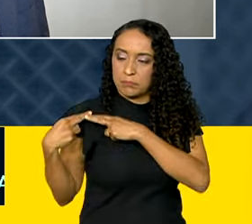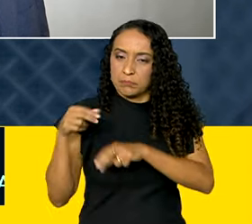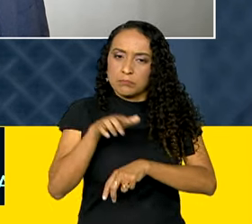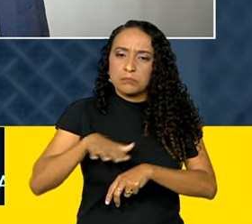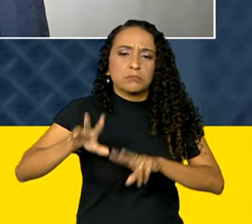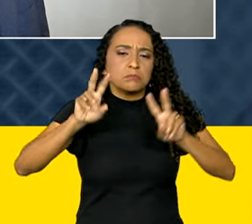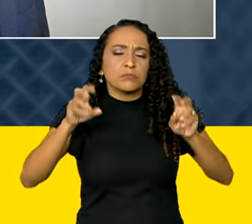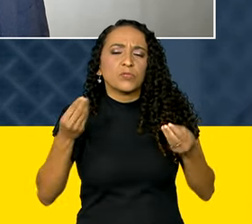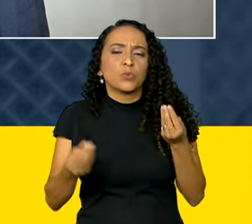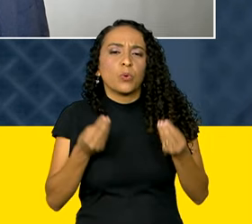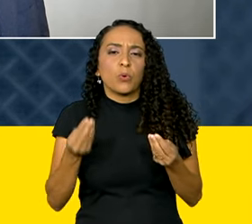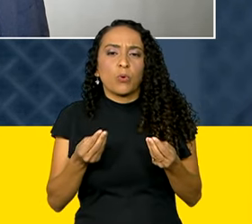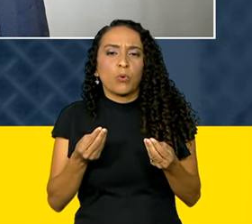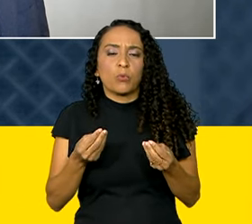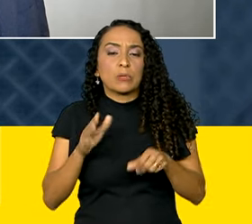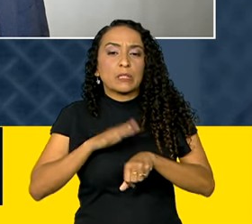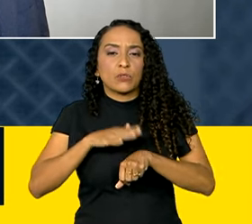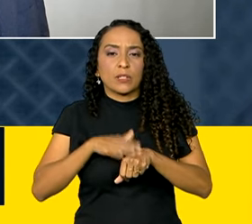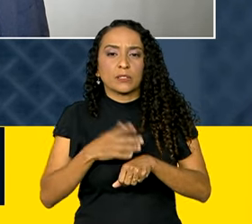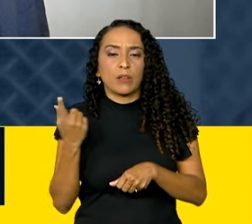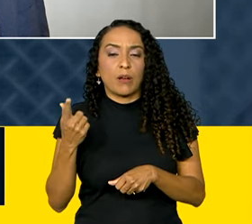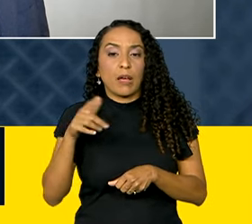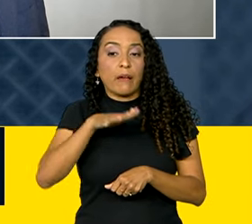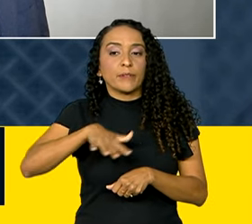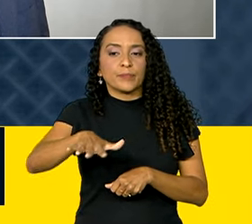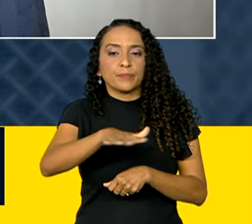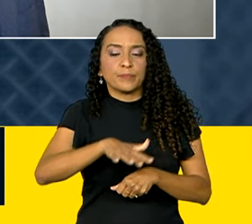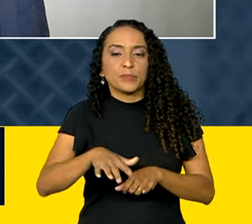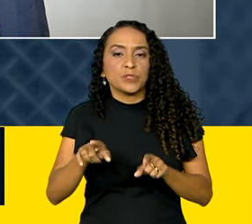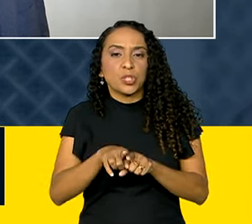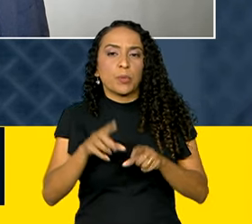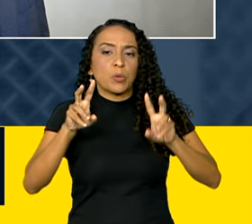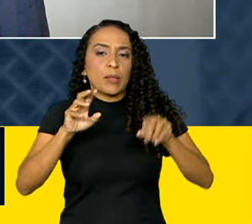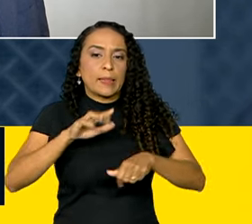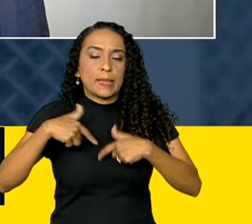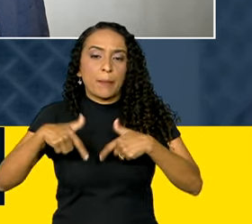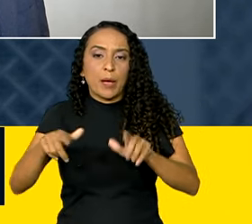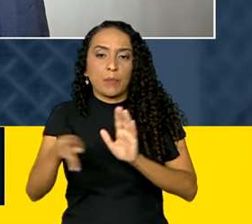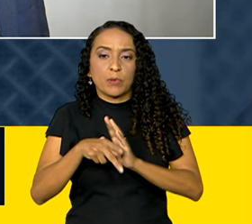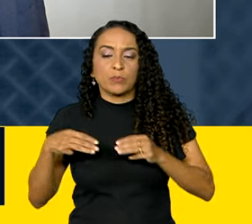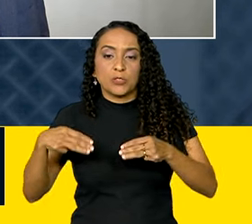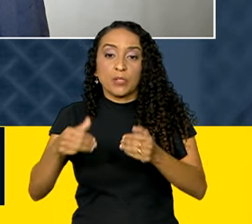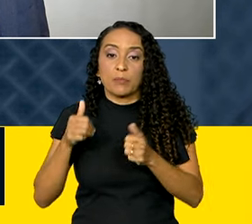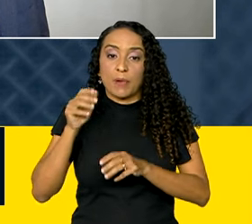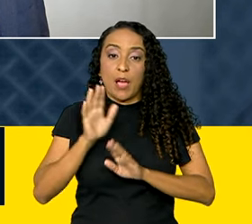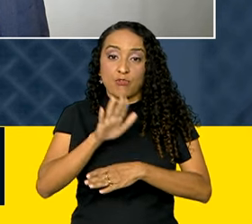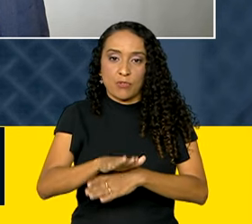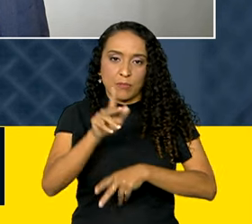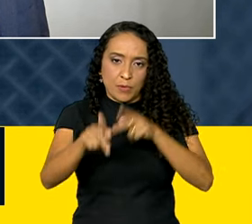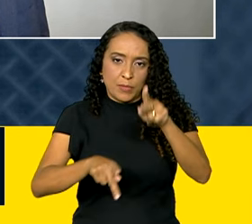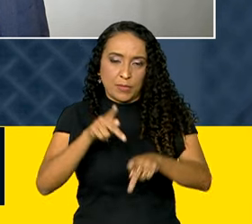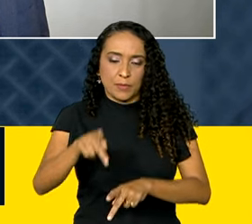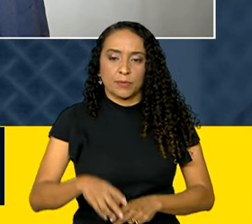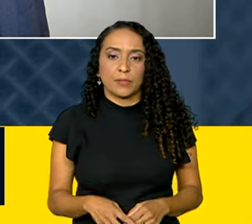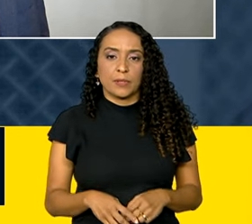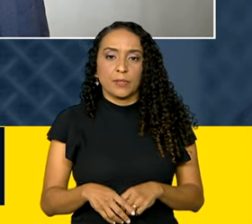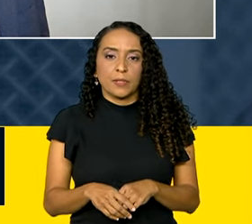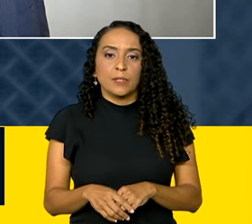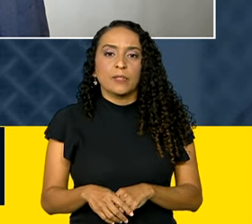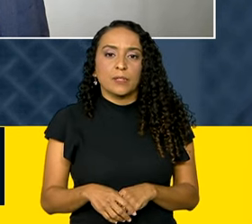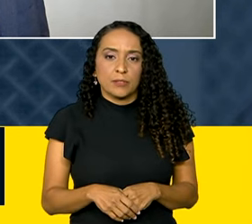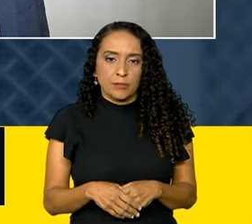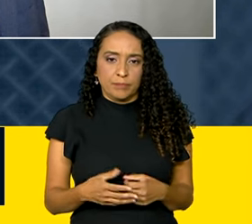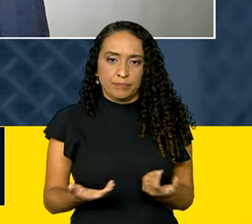O senhor pode falar para a gente como está a situação na região e sobre o trabalho do Ministério para ajudar a população? Veja, é